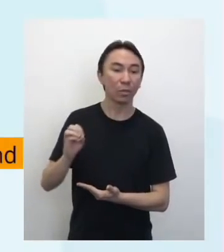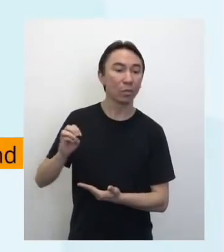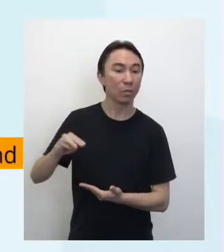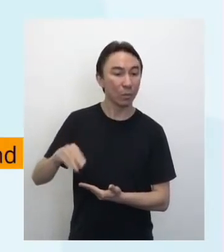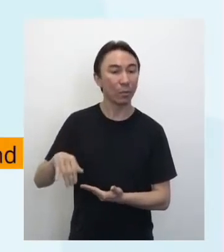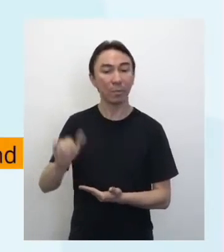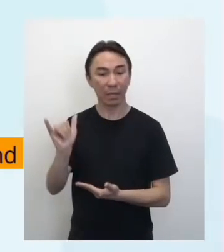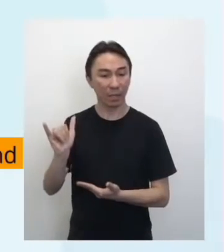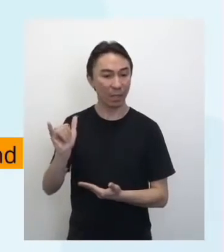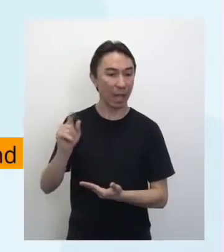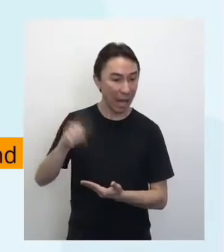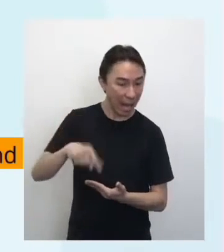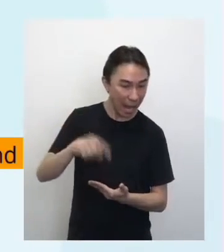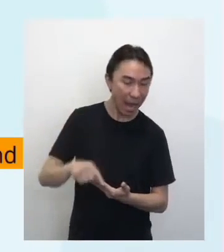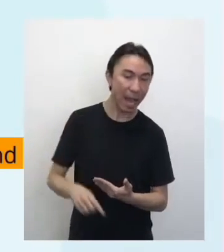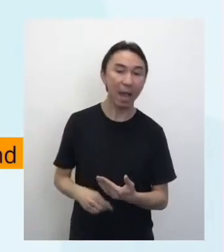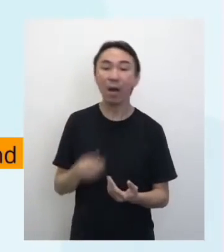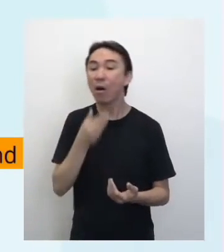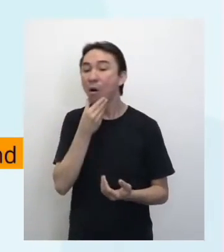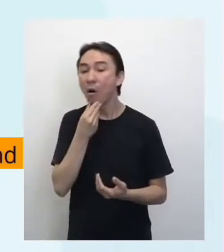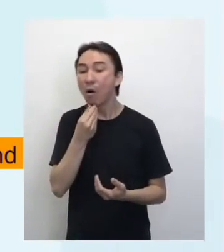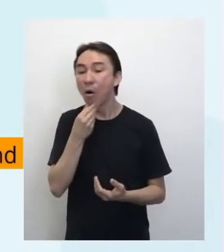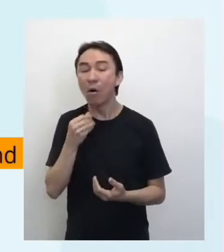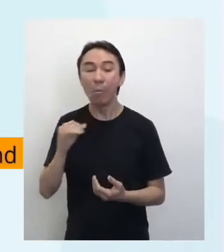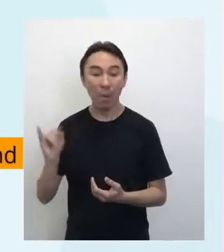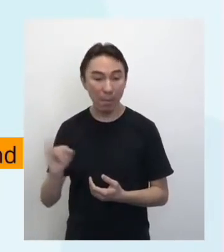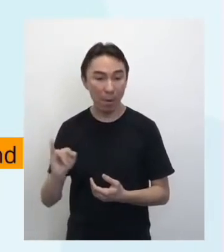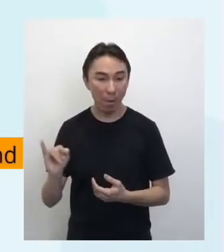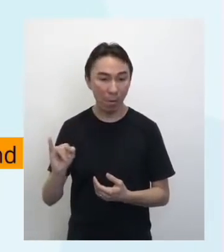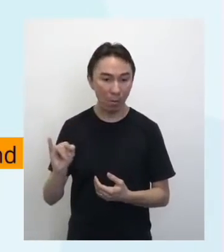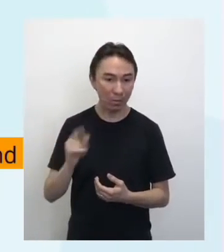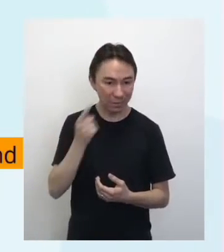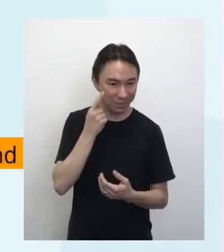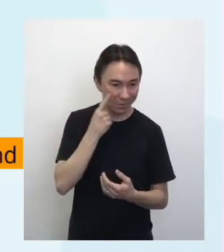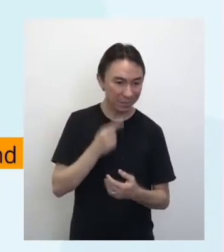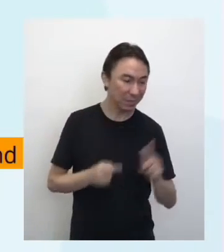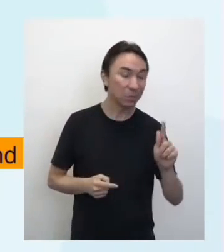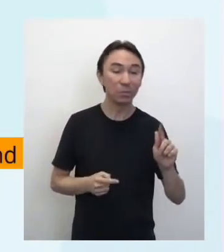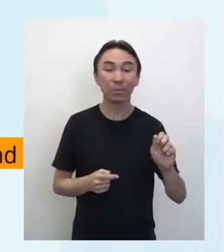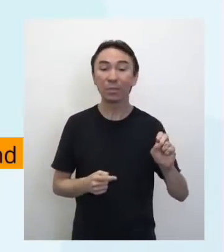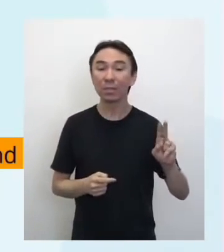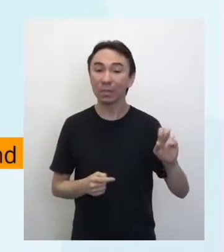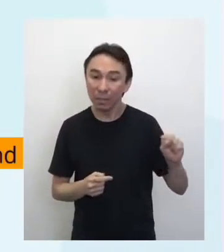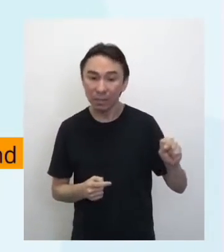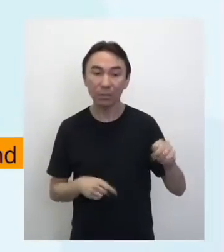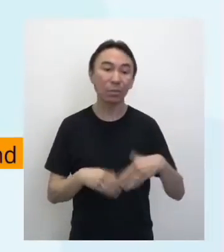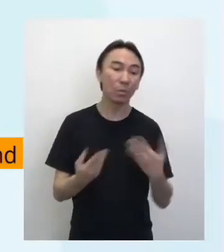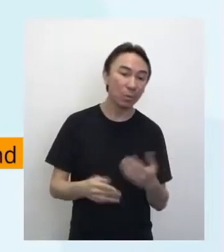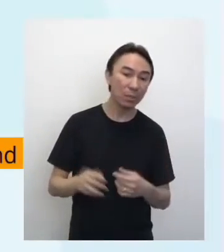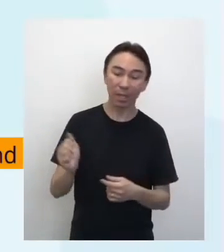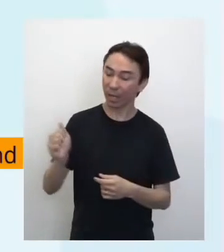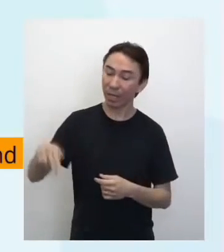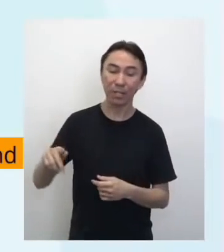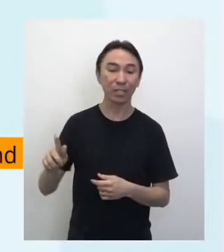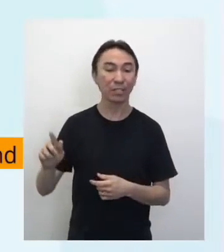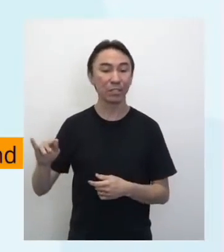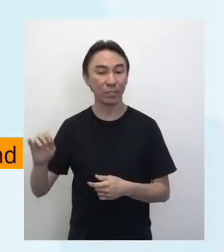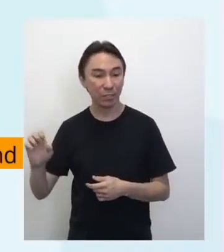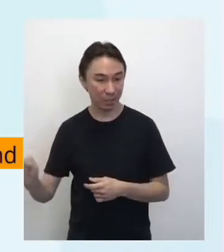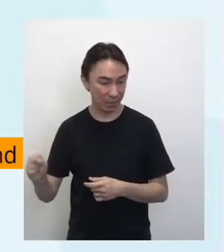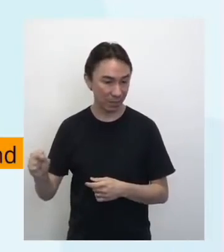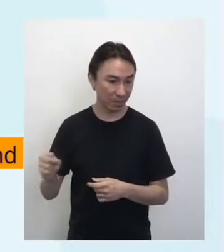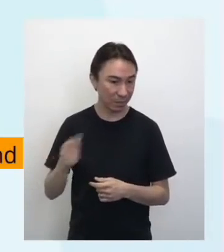vai escolher um dos dois Então tome é irmão do Guns out on a irmã da and Eye AB and Stones with